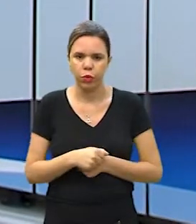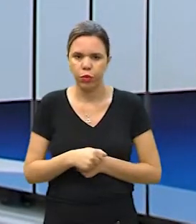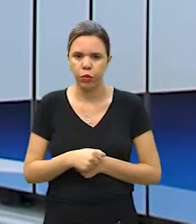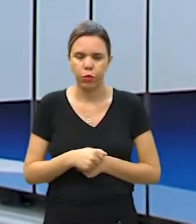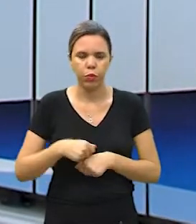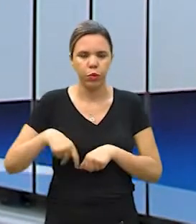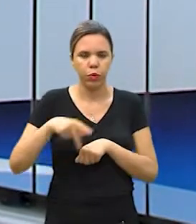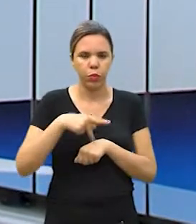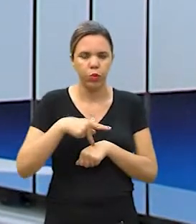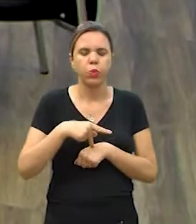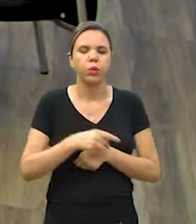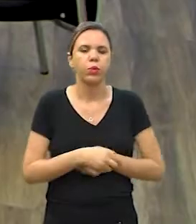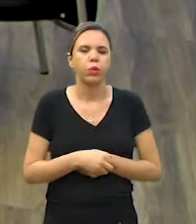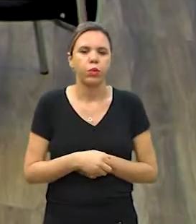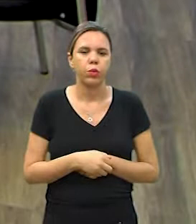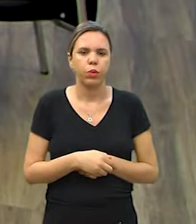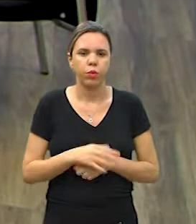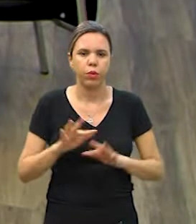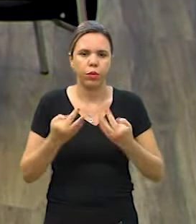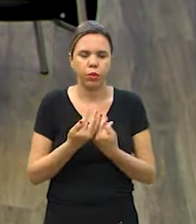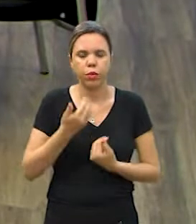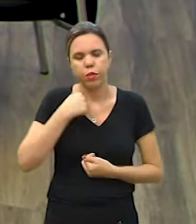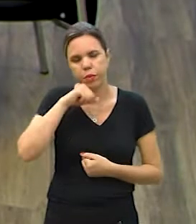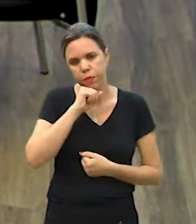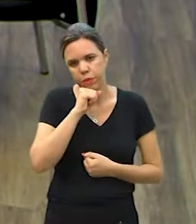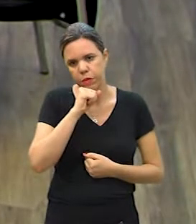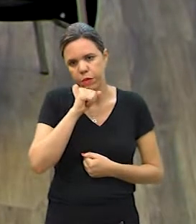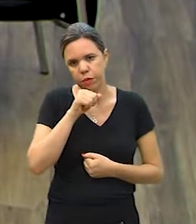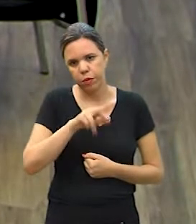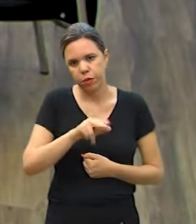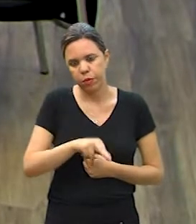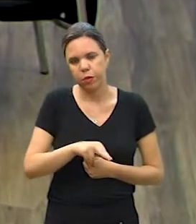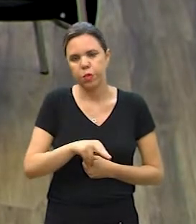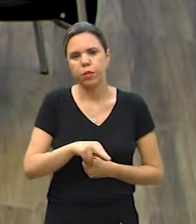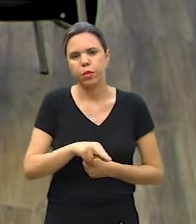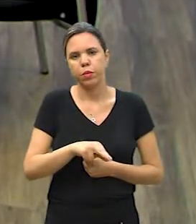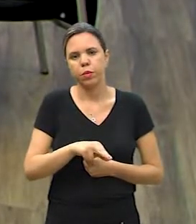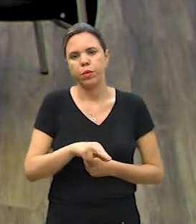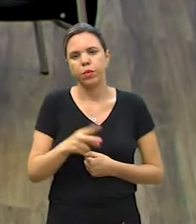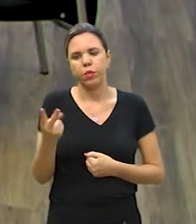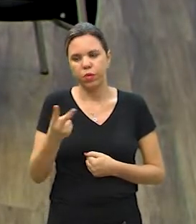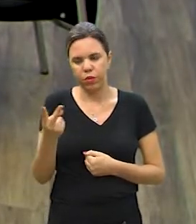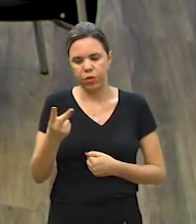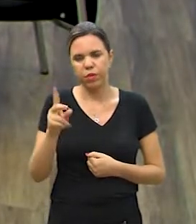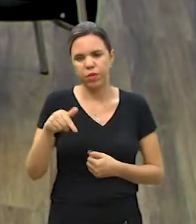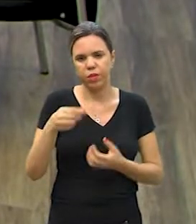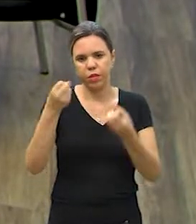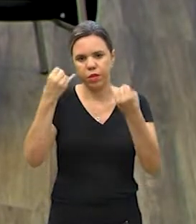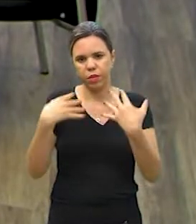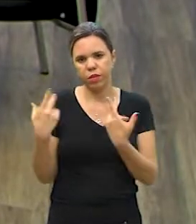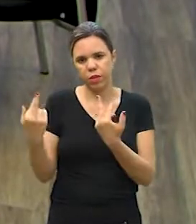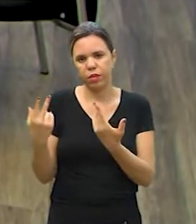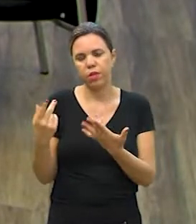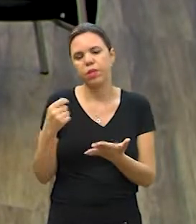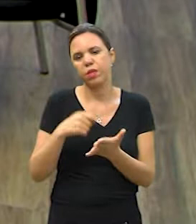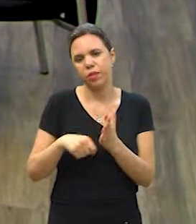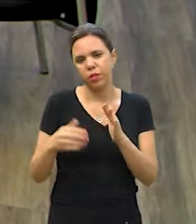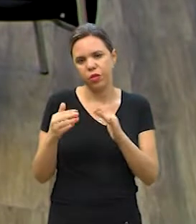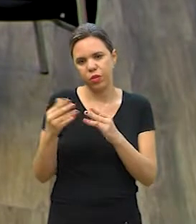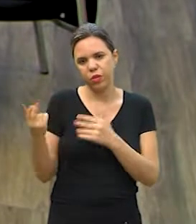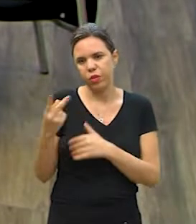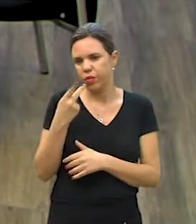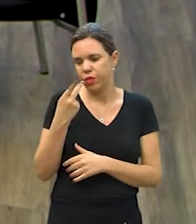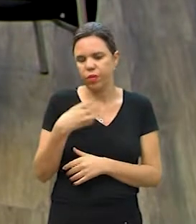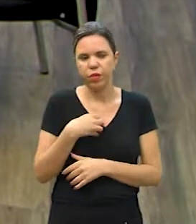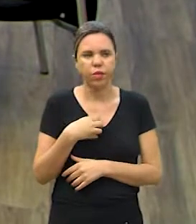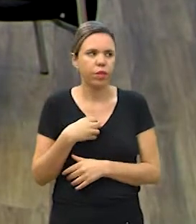todo o nosso país. Na minha família, minha mãe é professora, minha irmã é professora, então estes relatos eu assino embaixo tudo